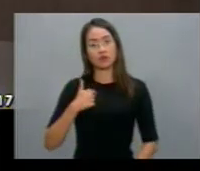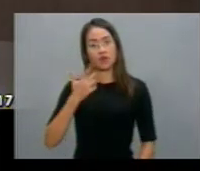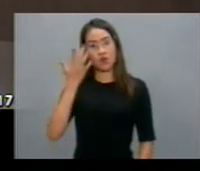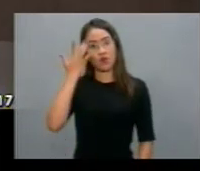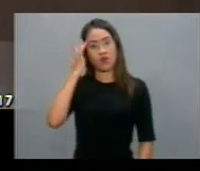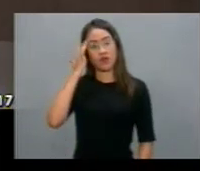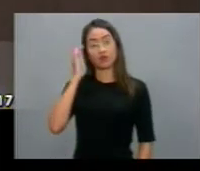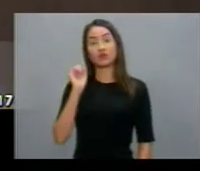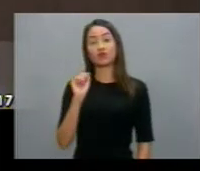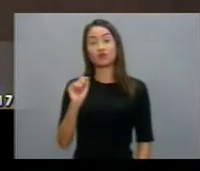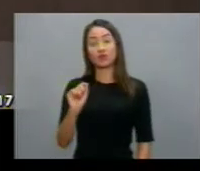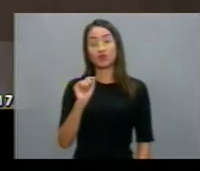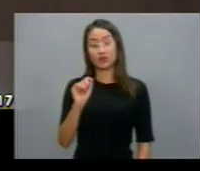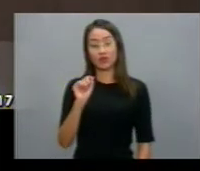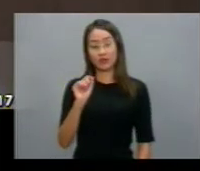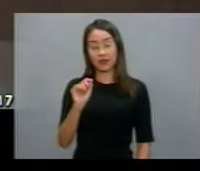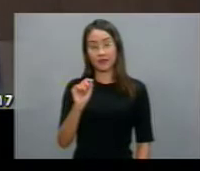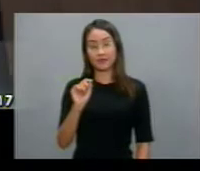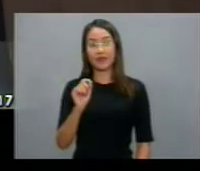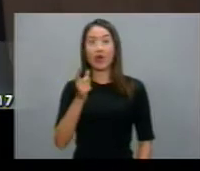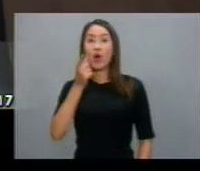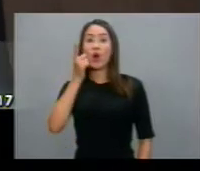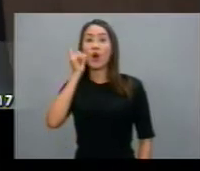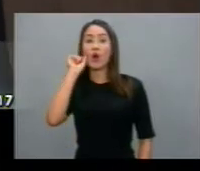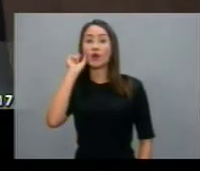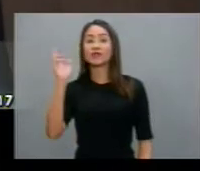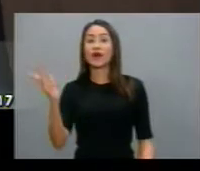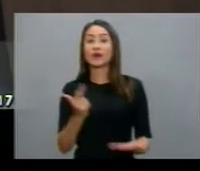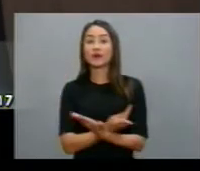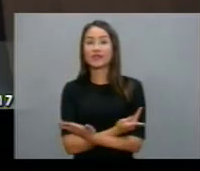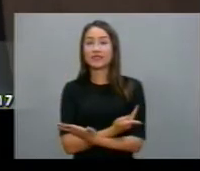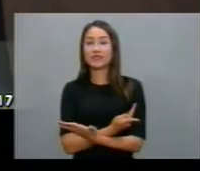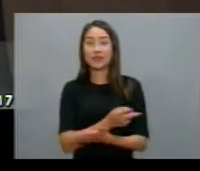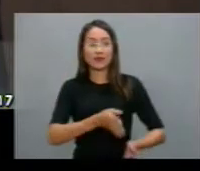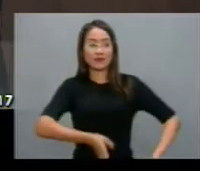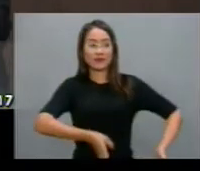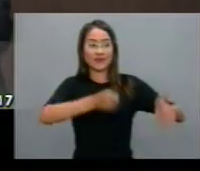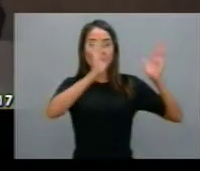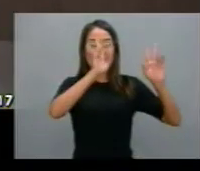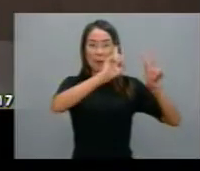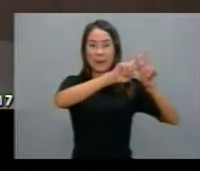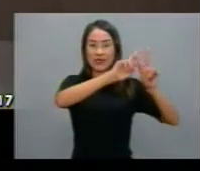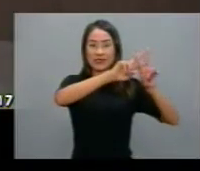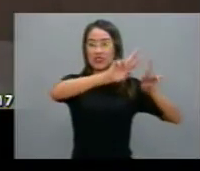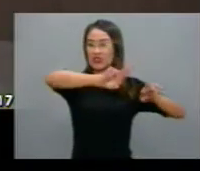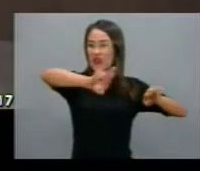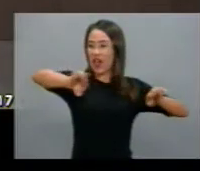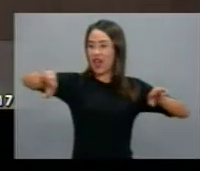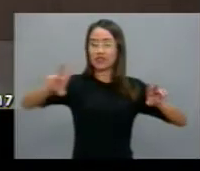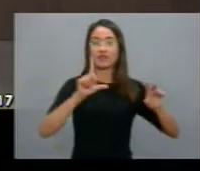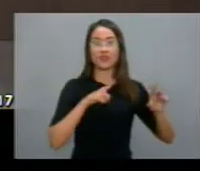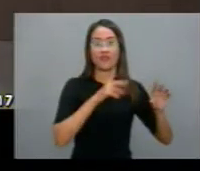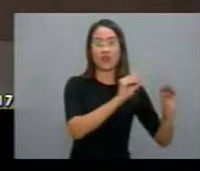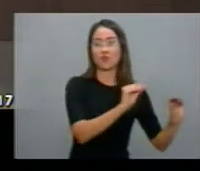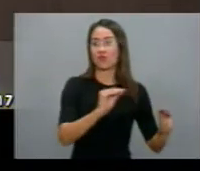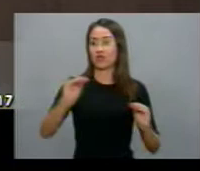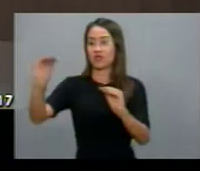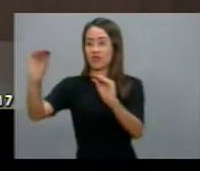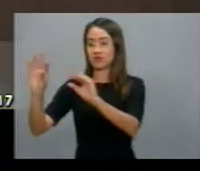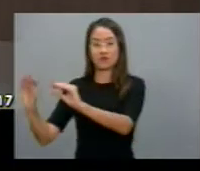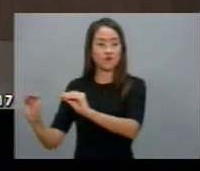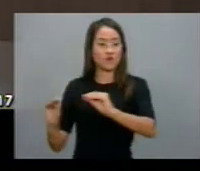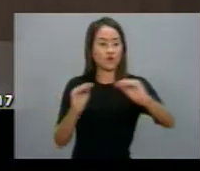crer que as transferências que a administração penitenciária fez nos últimos dias desencadearam